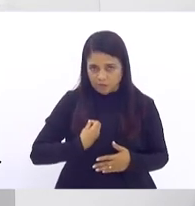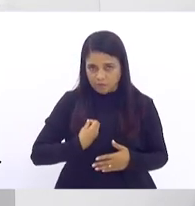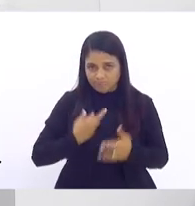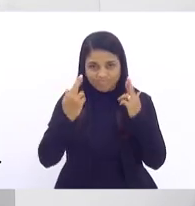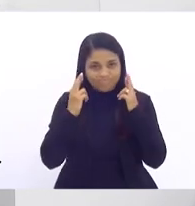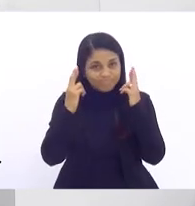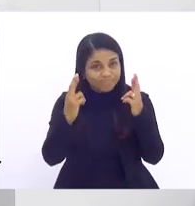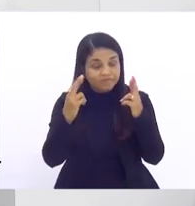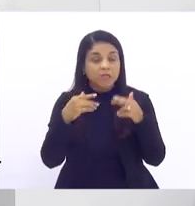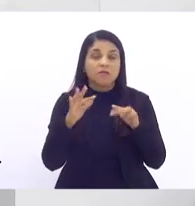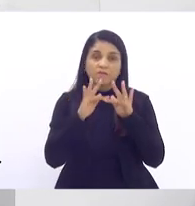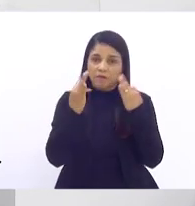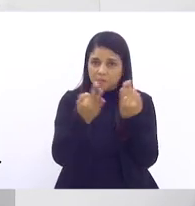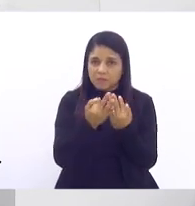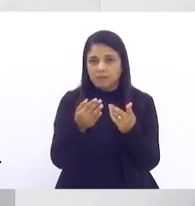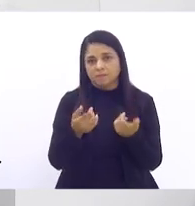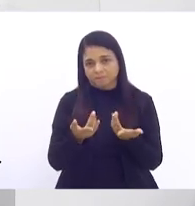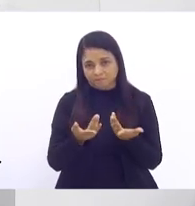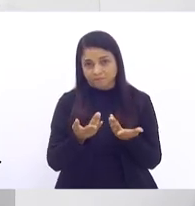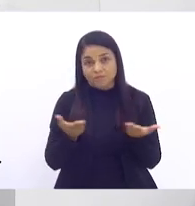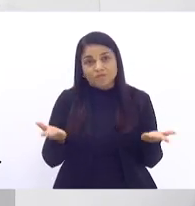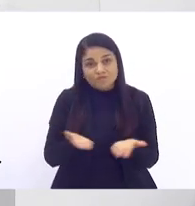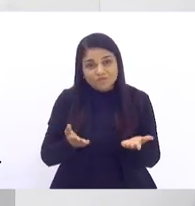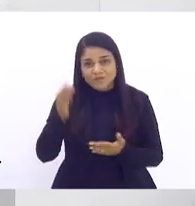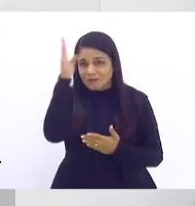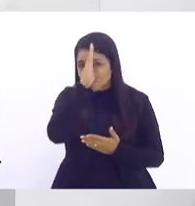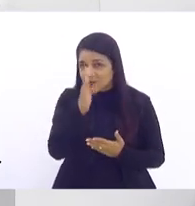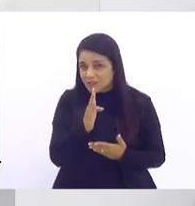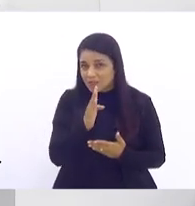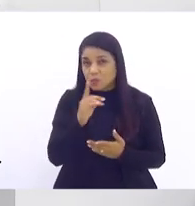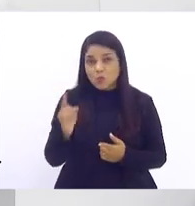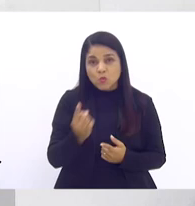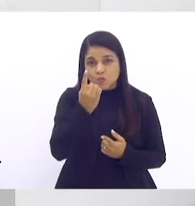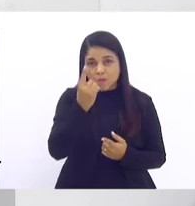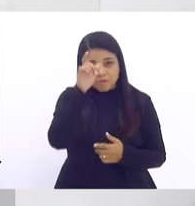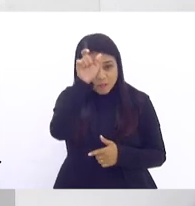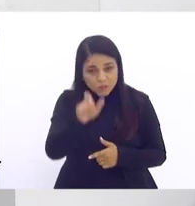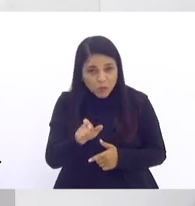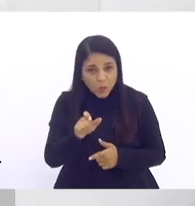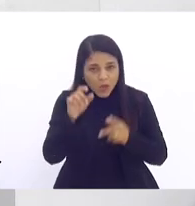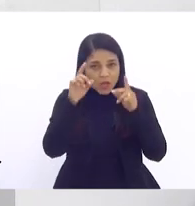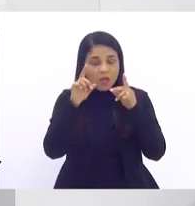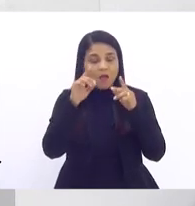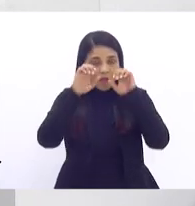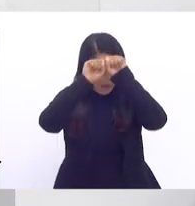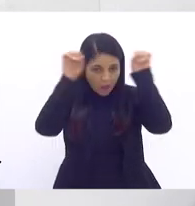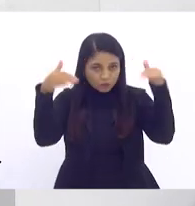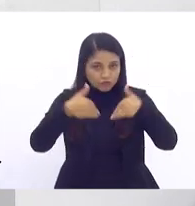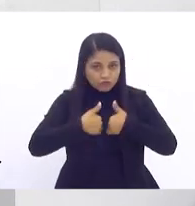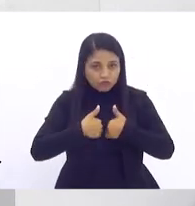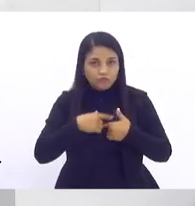para ele e para suas famílias hoje no Brasil quando uma pessoa com autismo não é tratada Ela acaba ficando